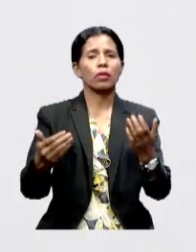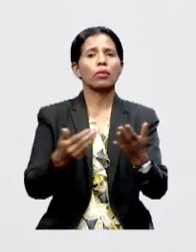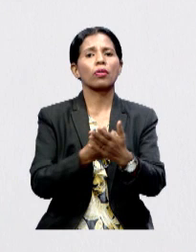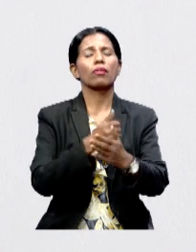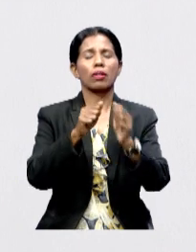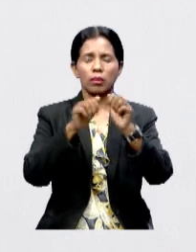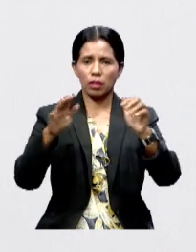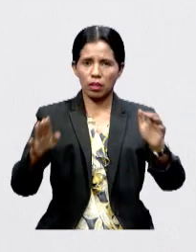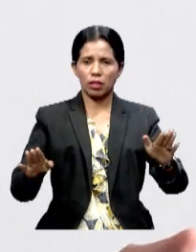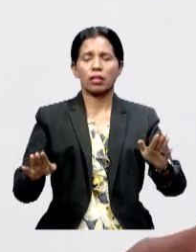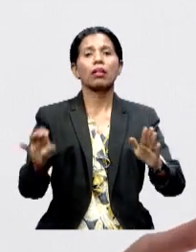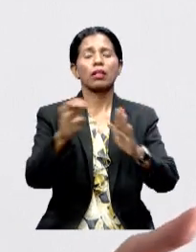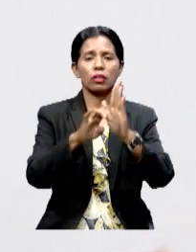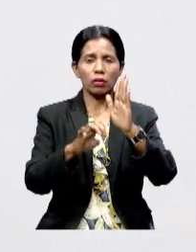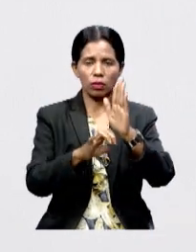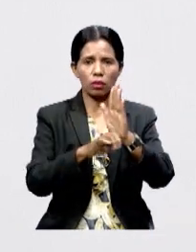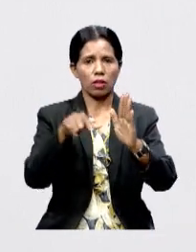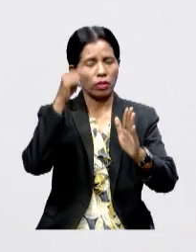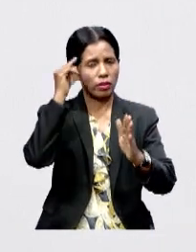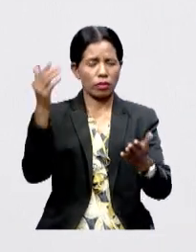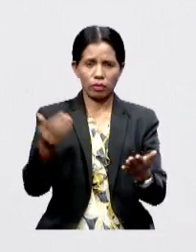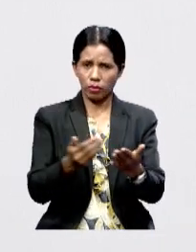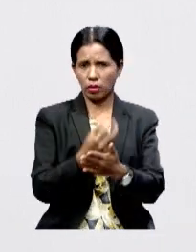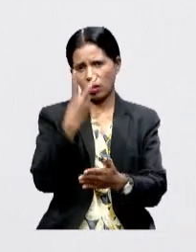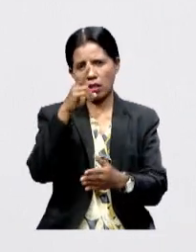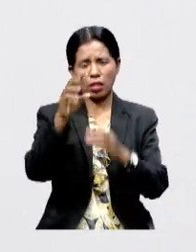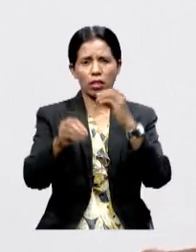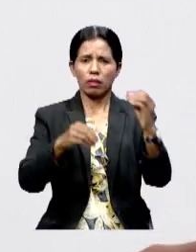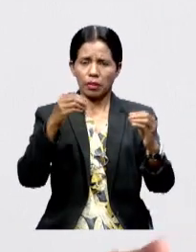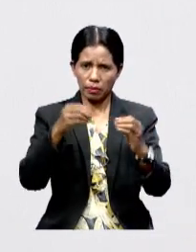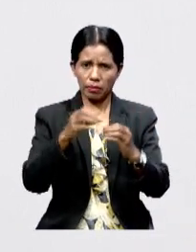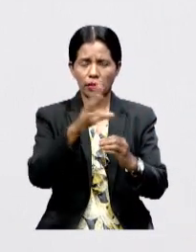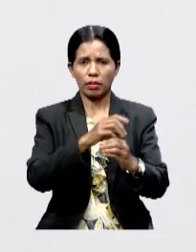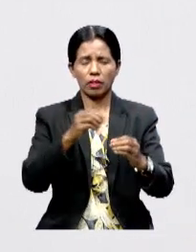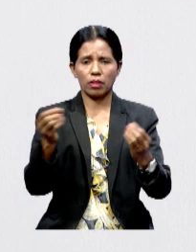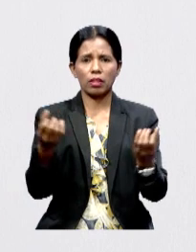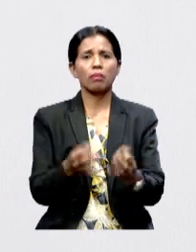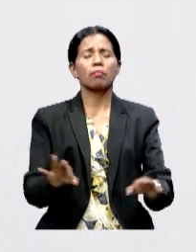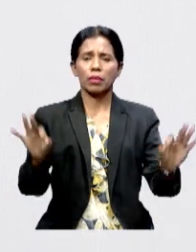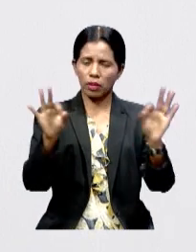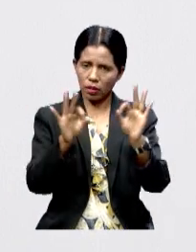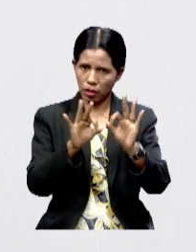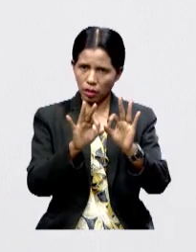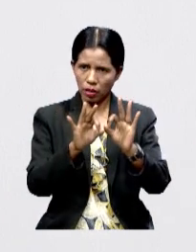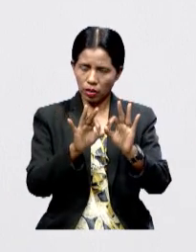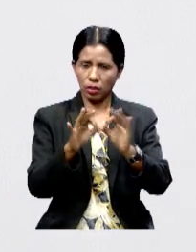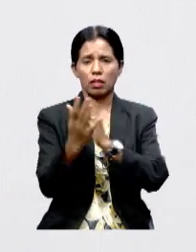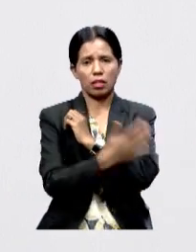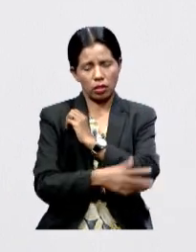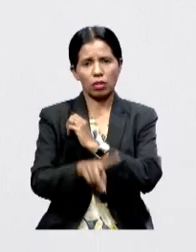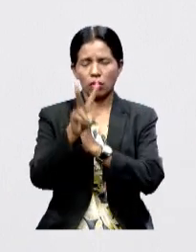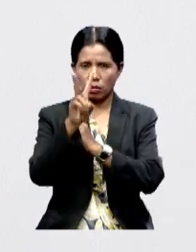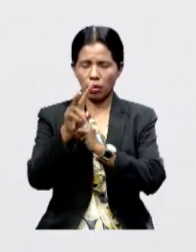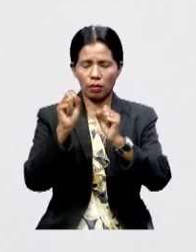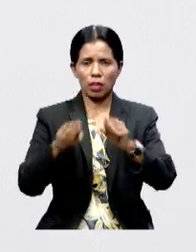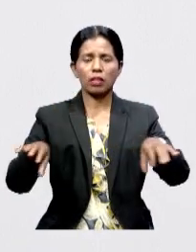em Timor e tratar de assuntos bilaterais que são importantes para os dois países, a